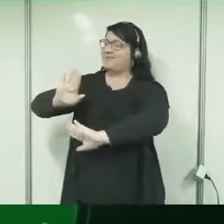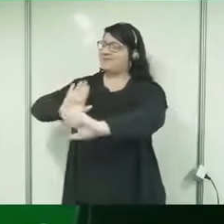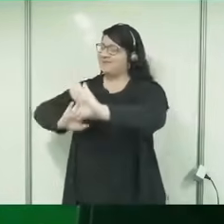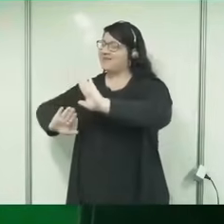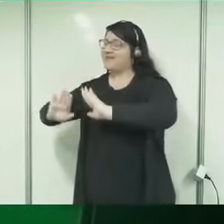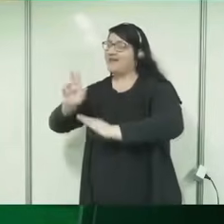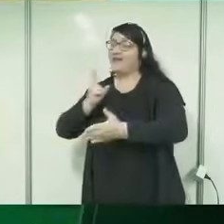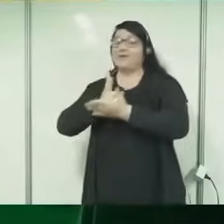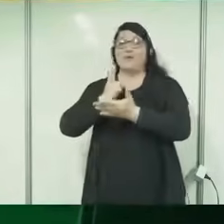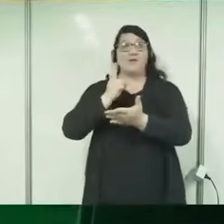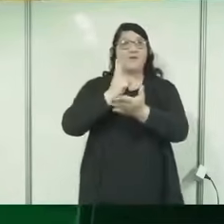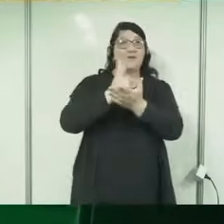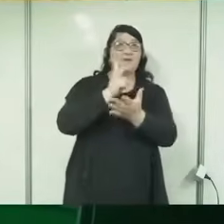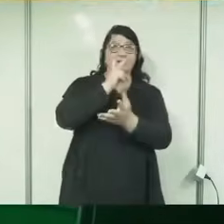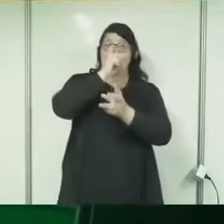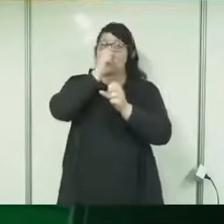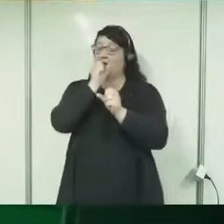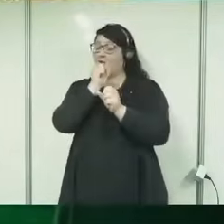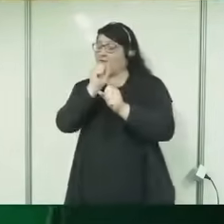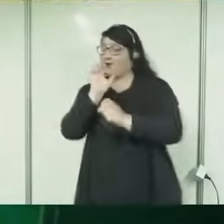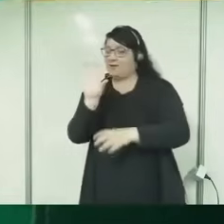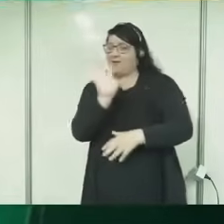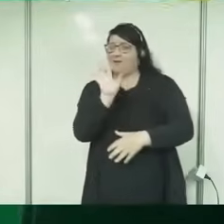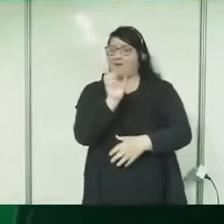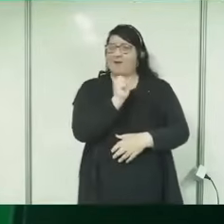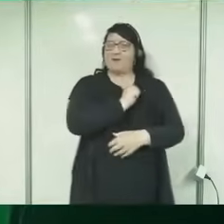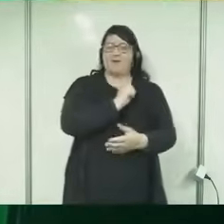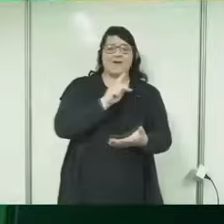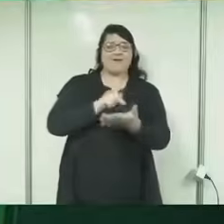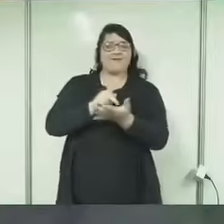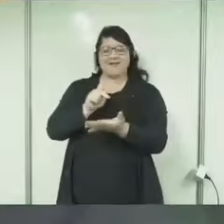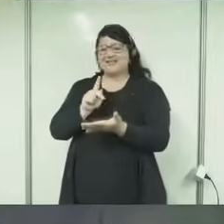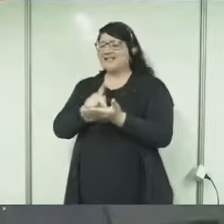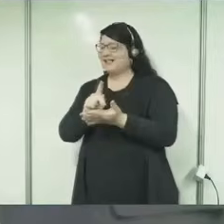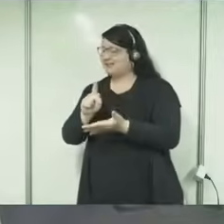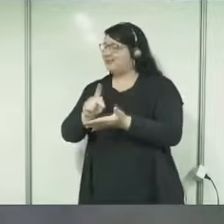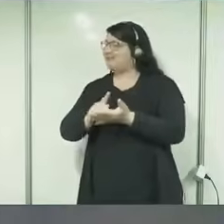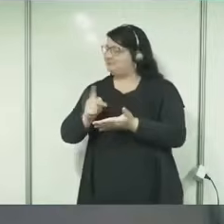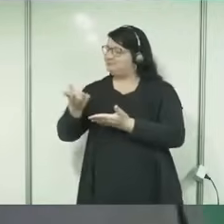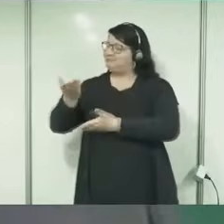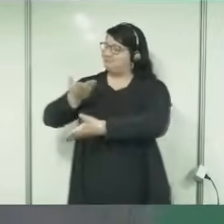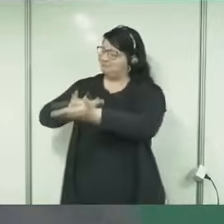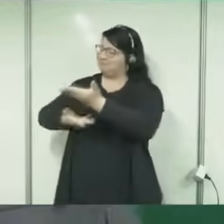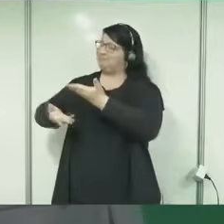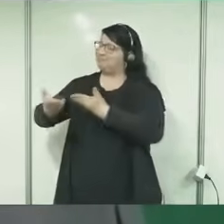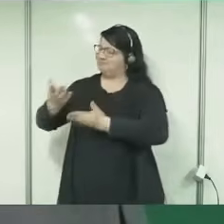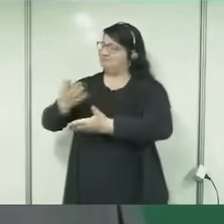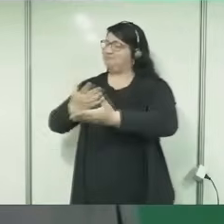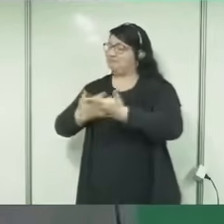Segue na trilha do amor e da verdade. Eu quero ter